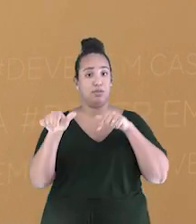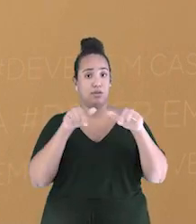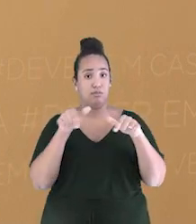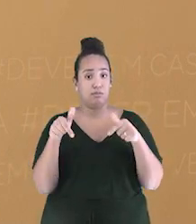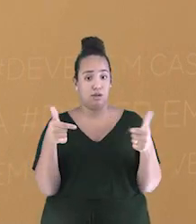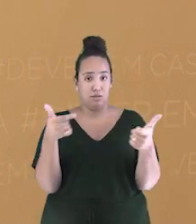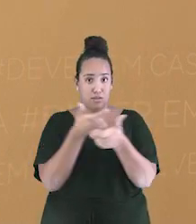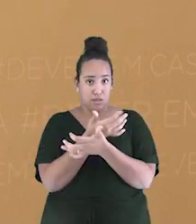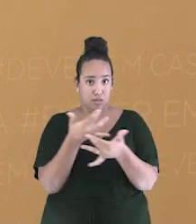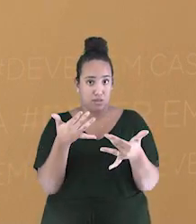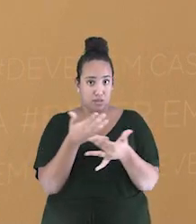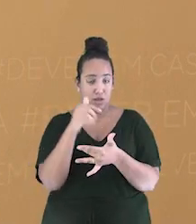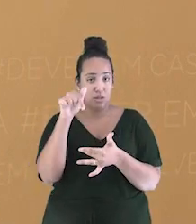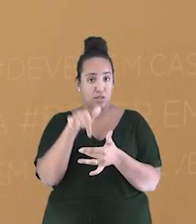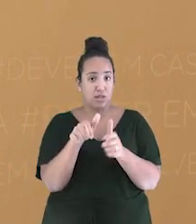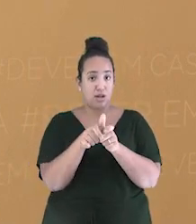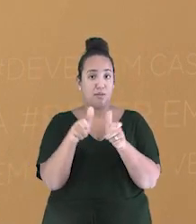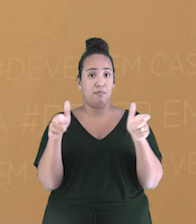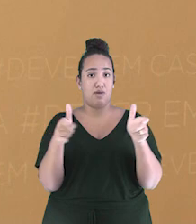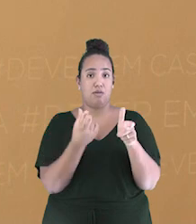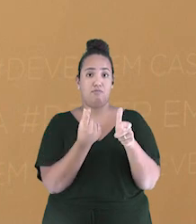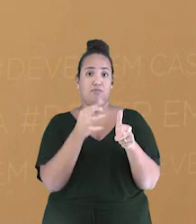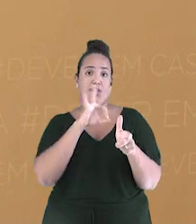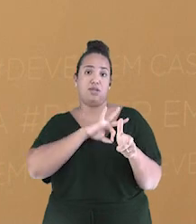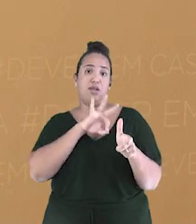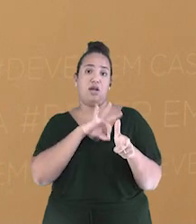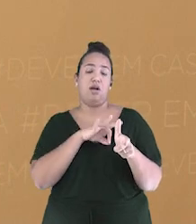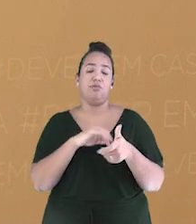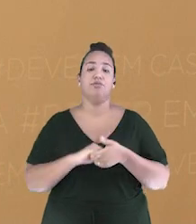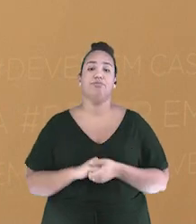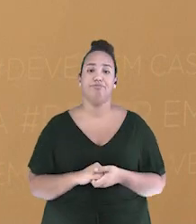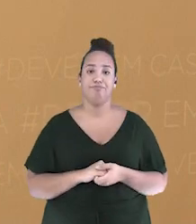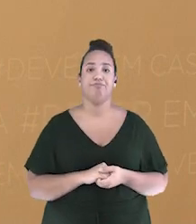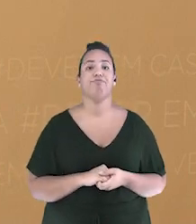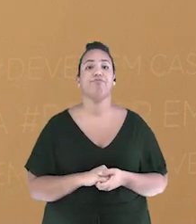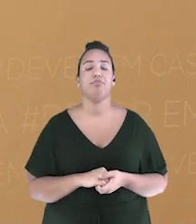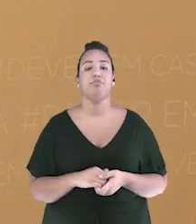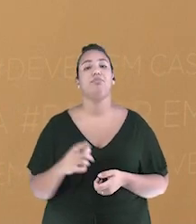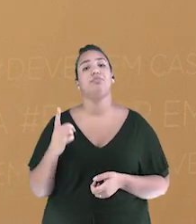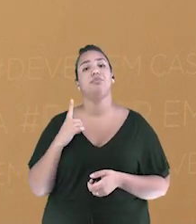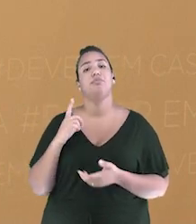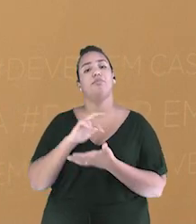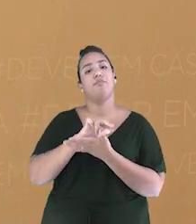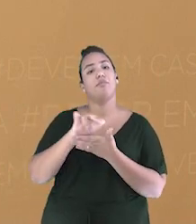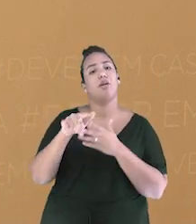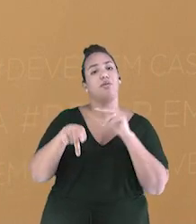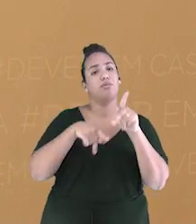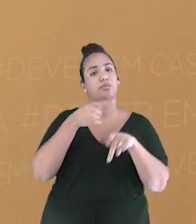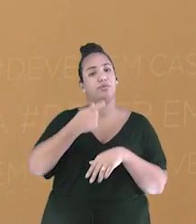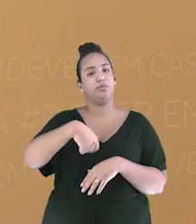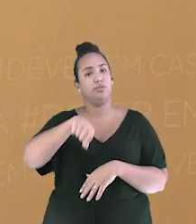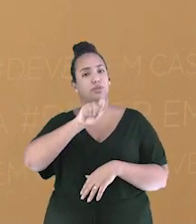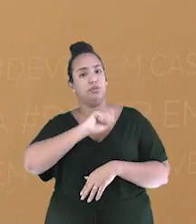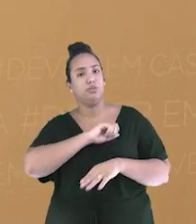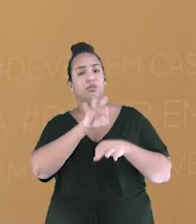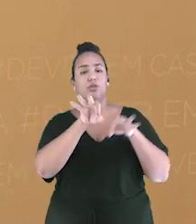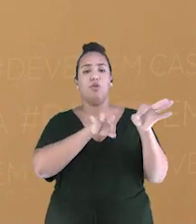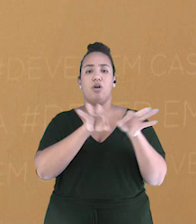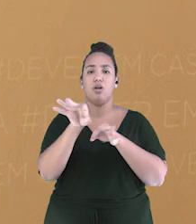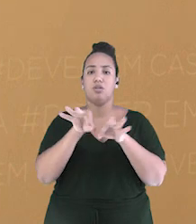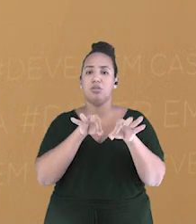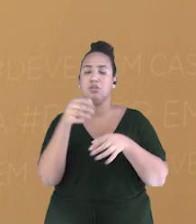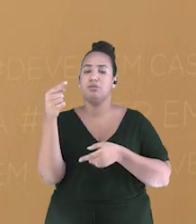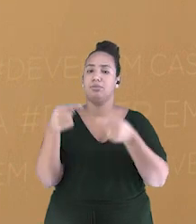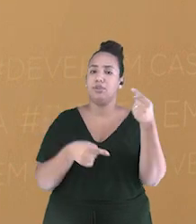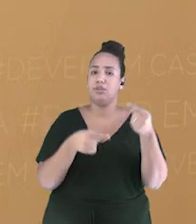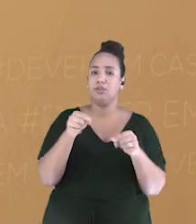urbanos eram a maior fonte de renda para eles. Muitos espanhóis foram se organizando